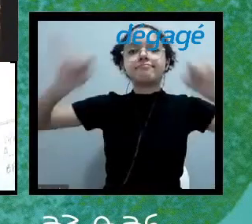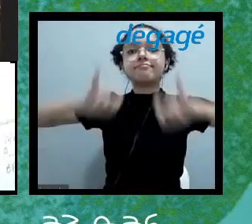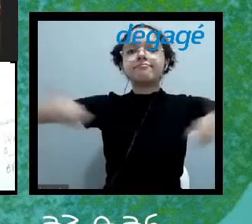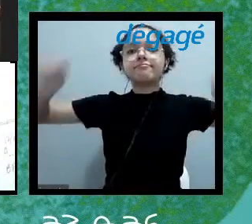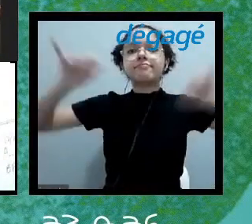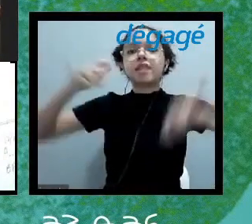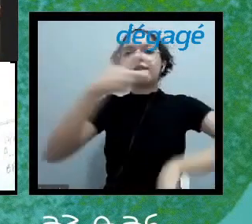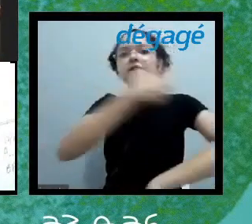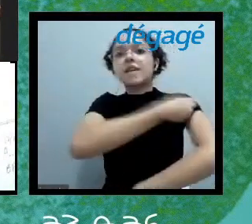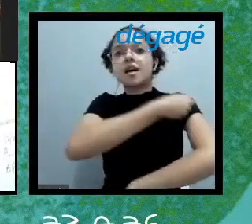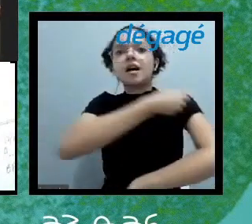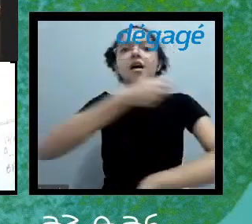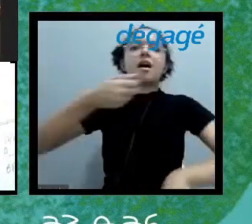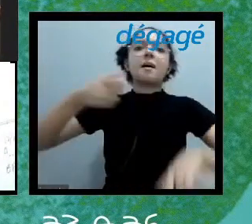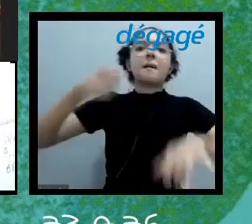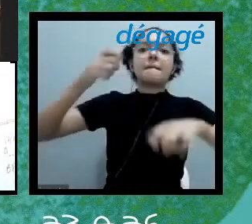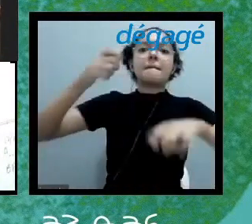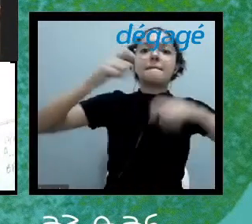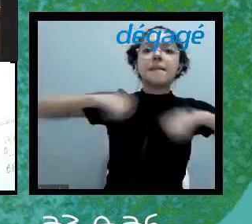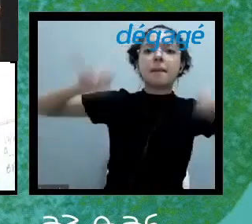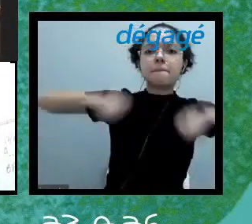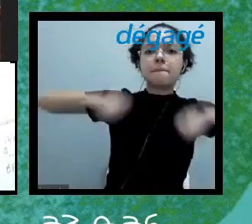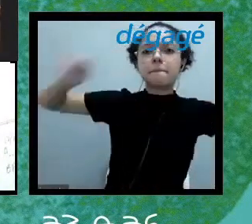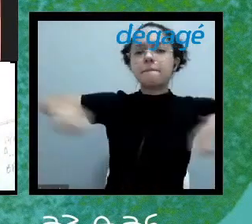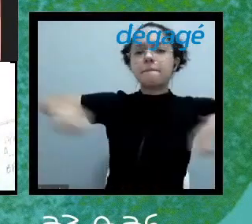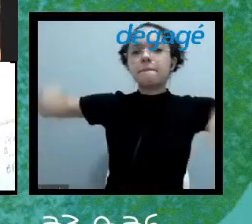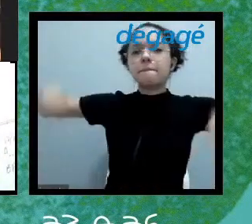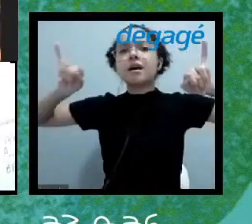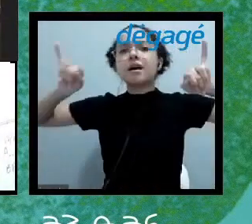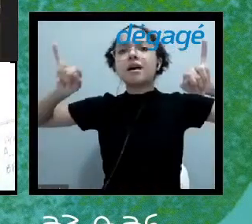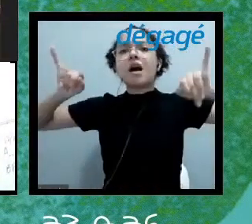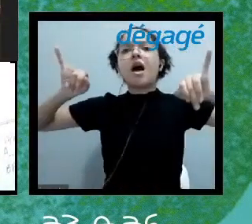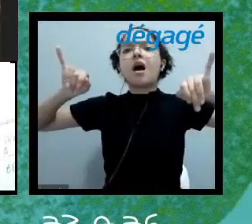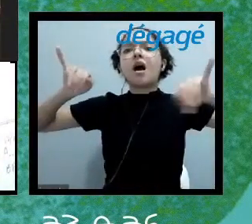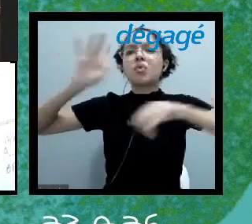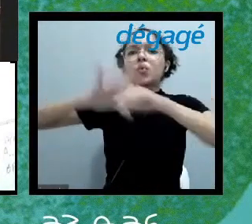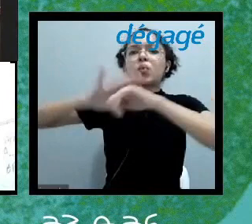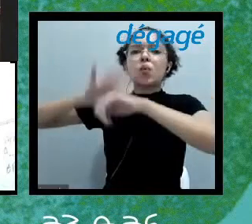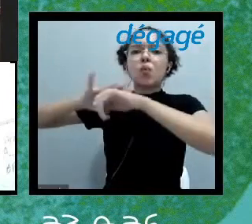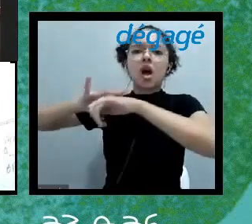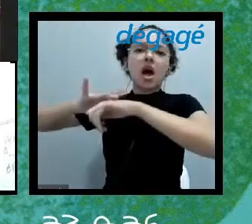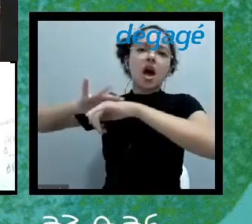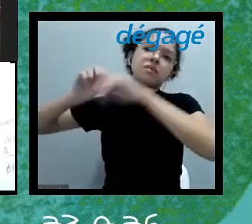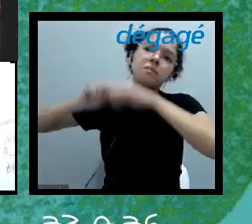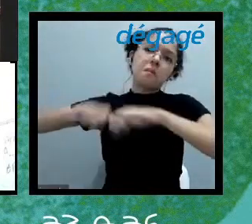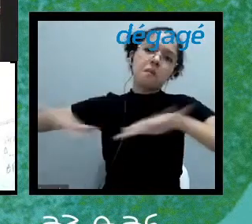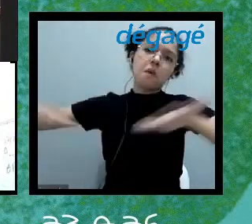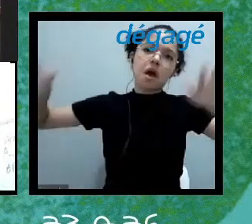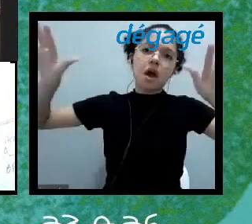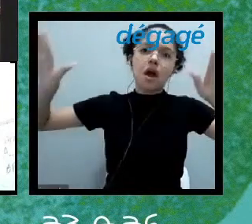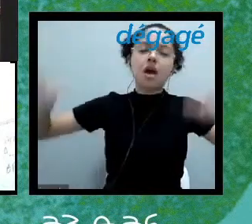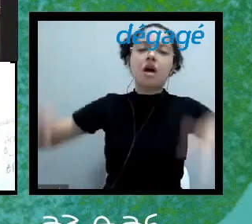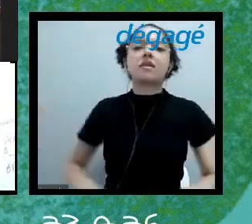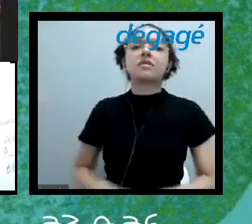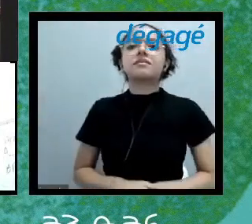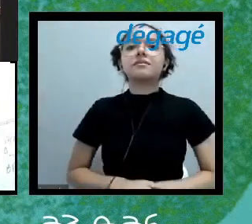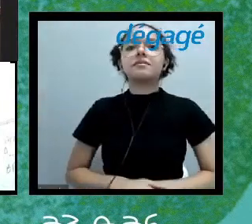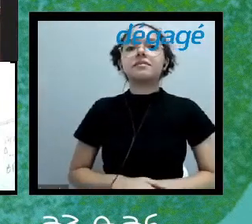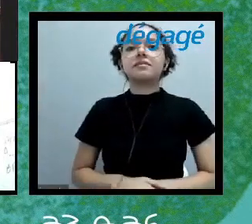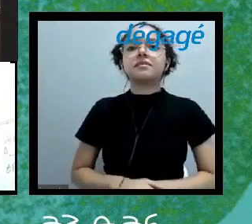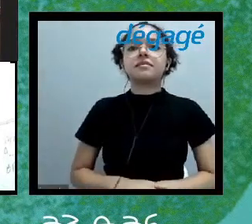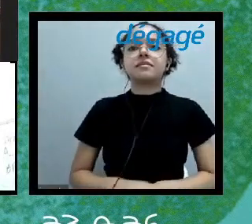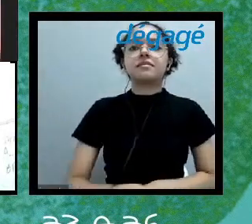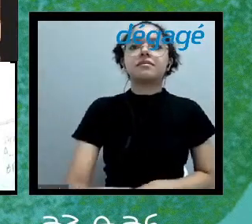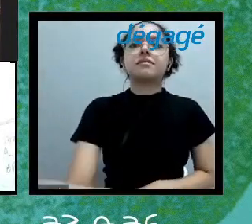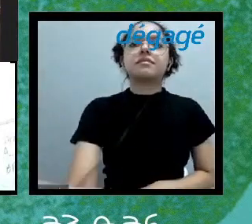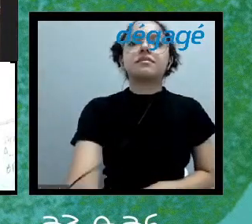enfim. E é isso, eu acho que a gente está nesse sentido, né? No caráter prolixo, talvez,